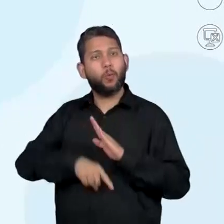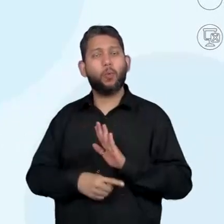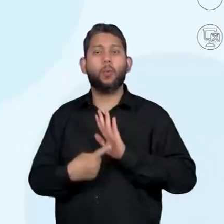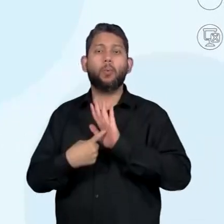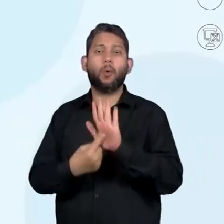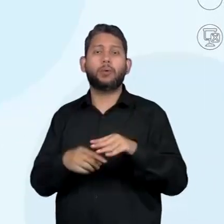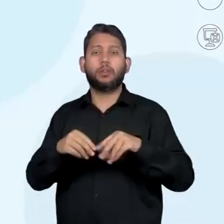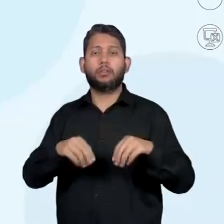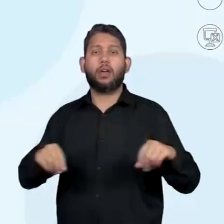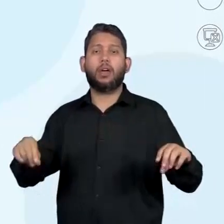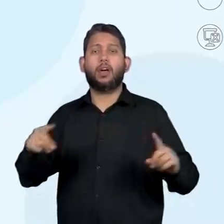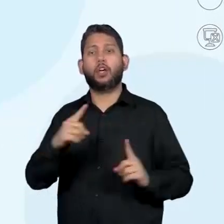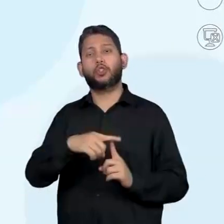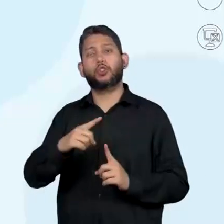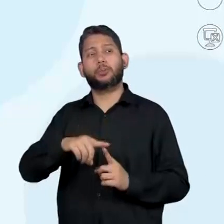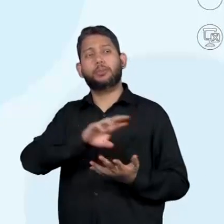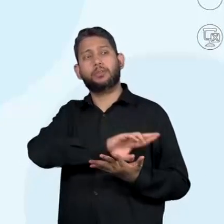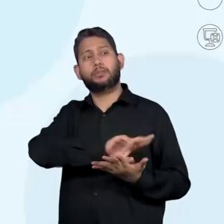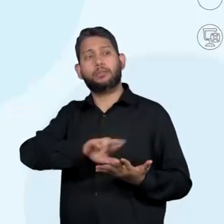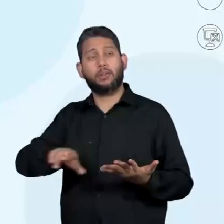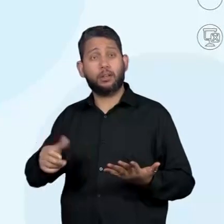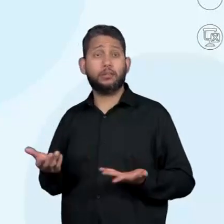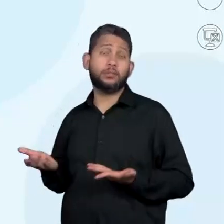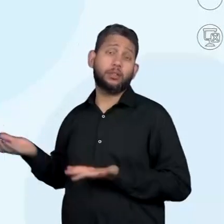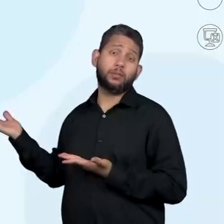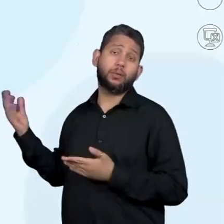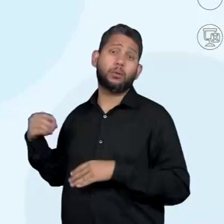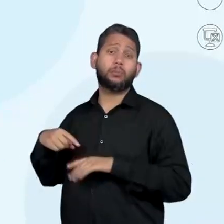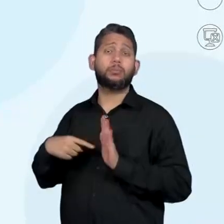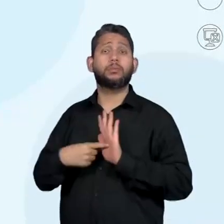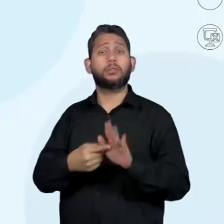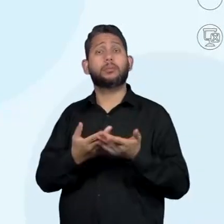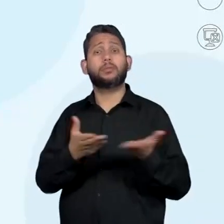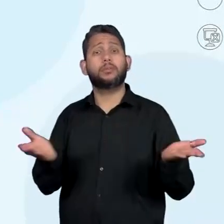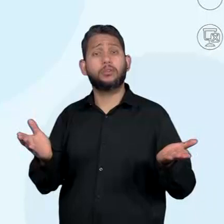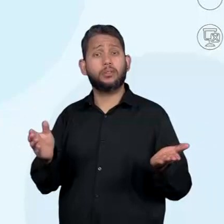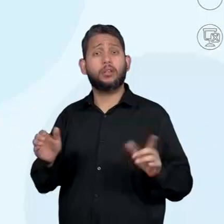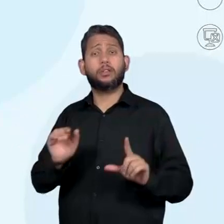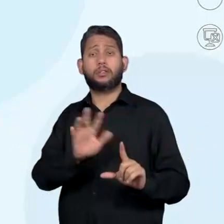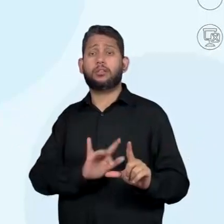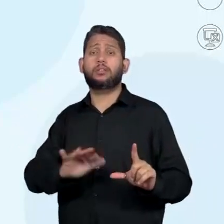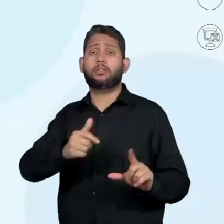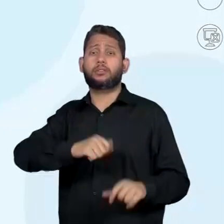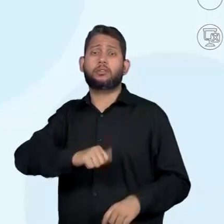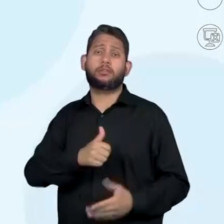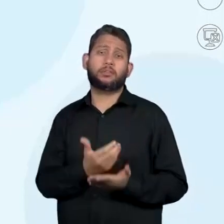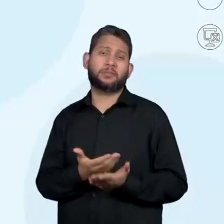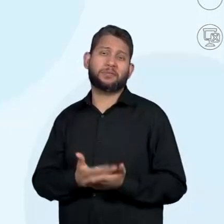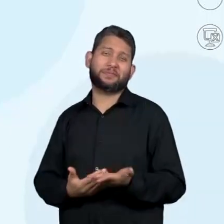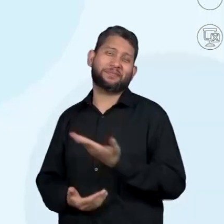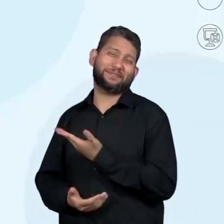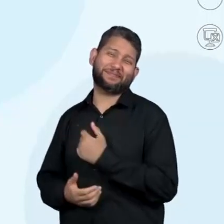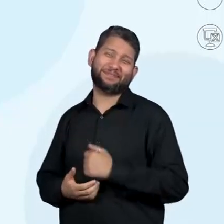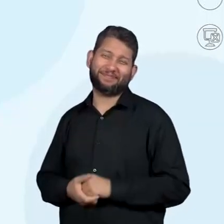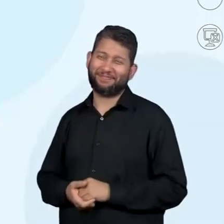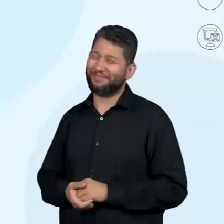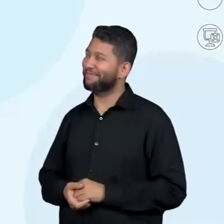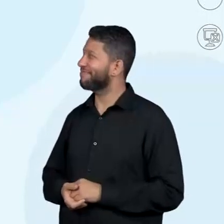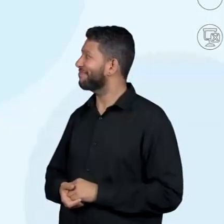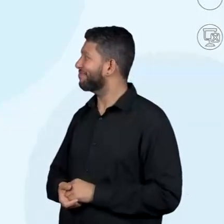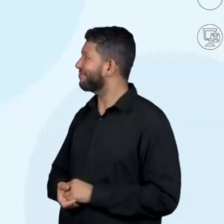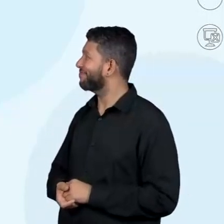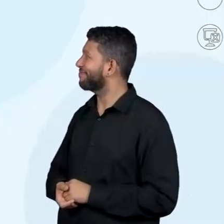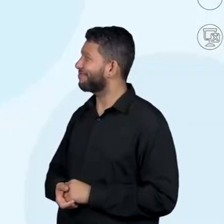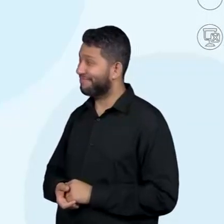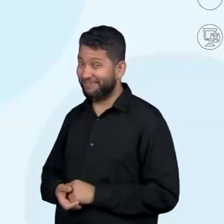diferentes tipos de solo e vamos deixar para vocês o nosso QR Code, para que vocês avaliem essa aula que acabaram de